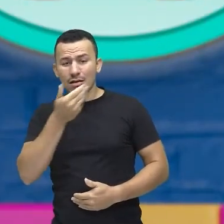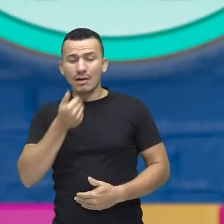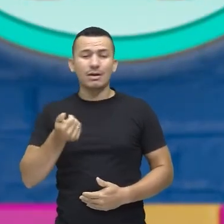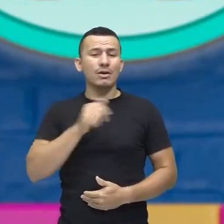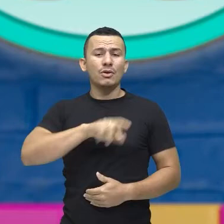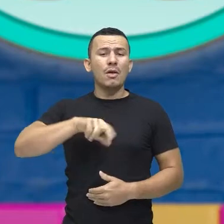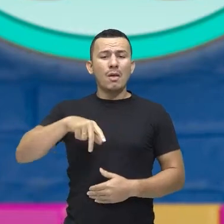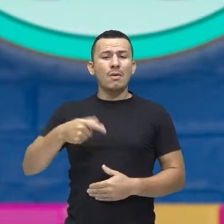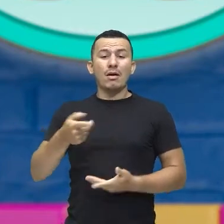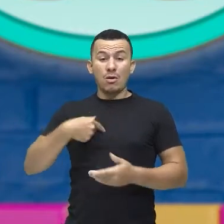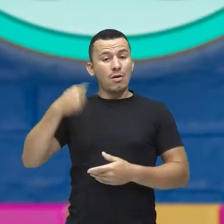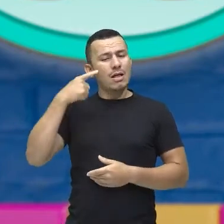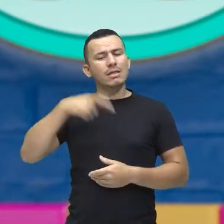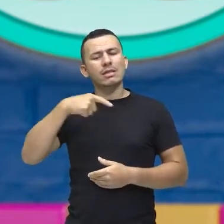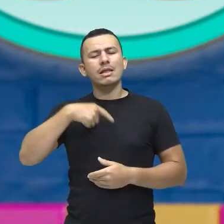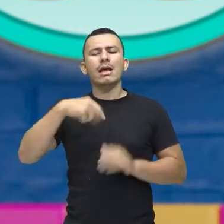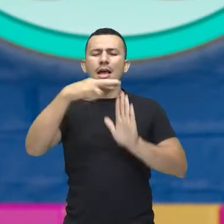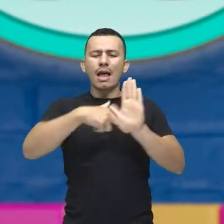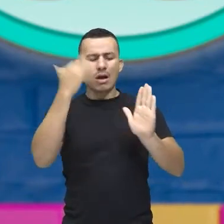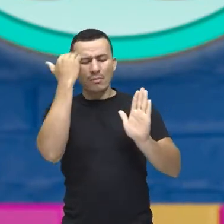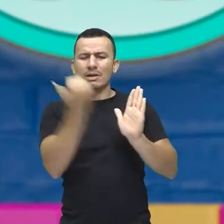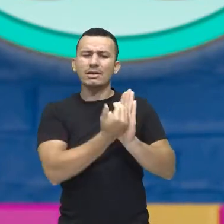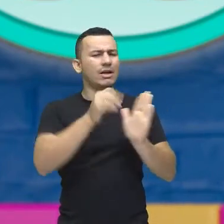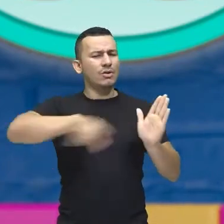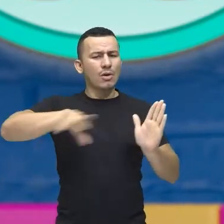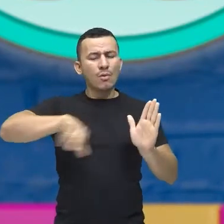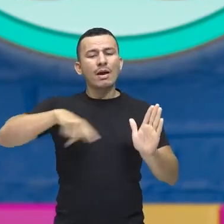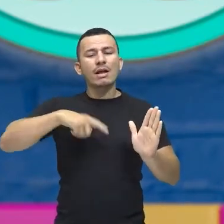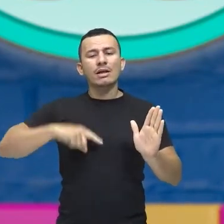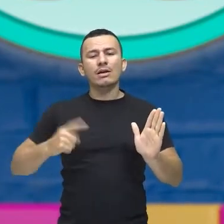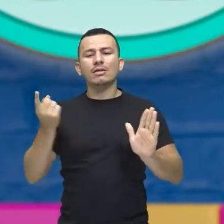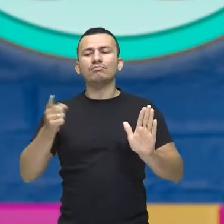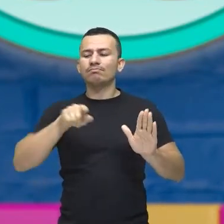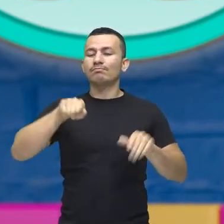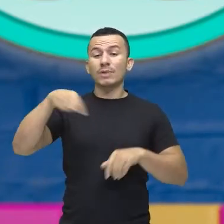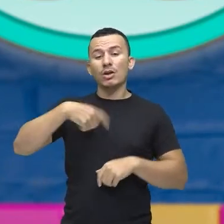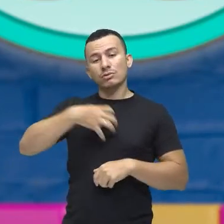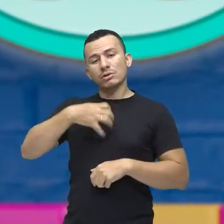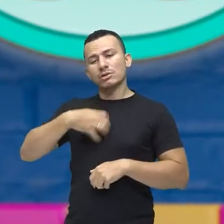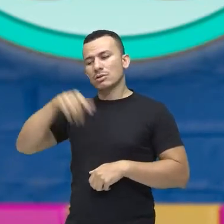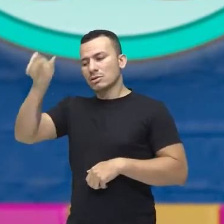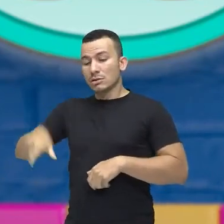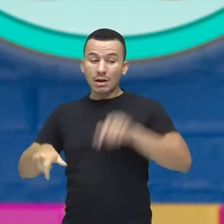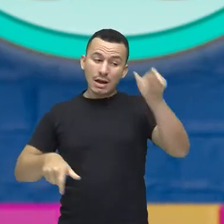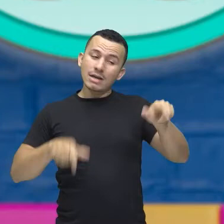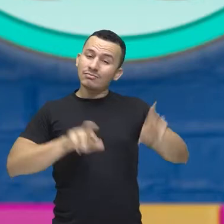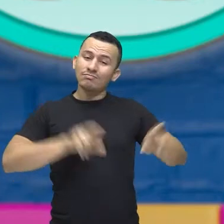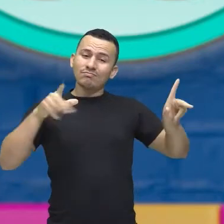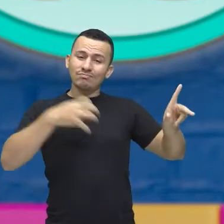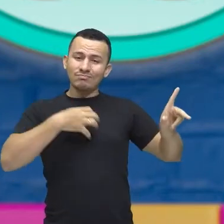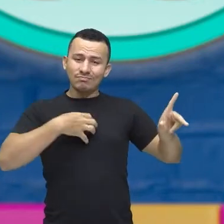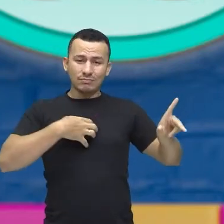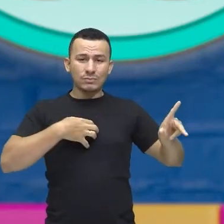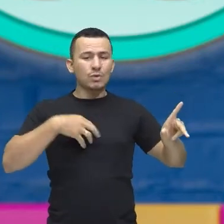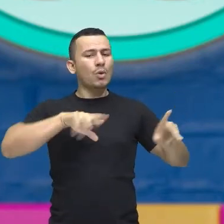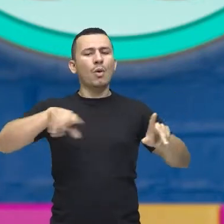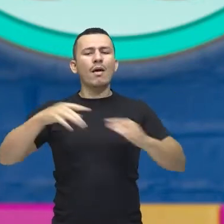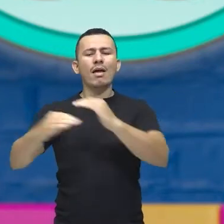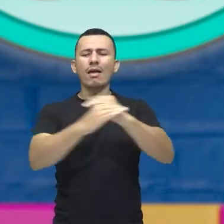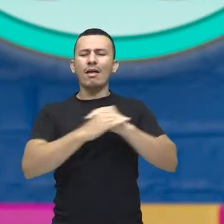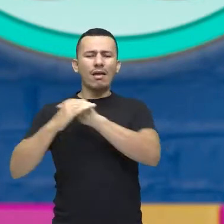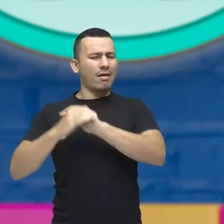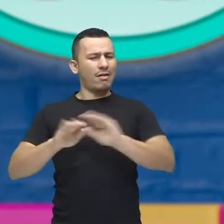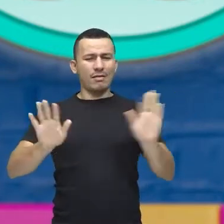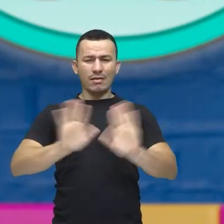linguagem é uma, a minha linguagem é outra, a forma com que eu sinto as coisas é uma, a forma que você sente é outra. Então, Ludmila, assim, não existe